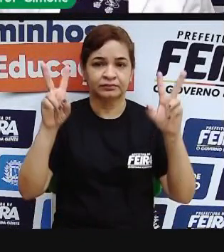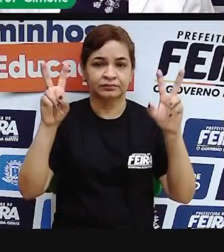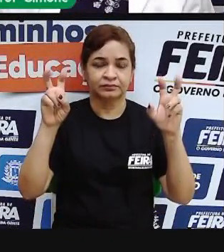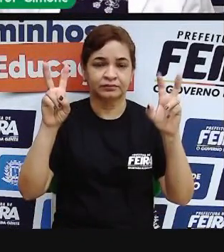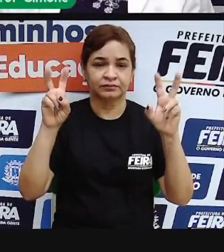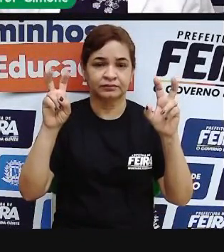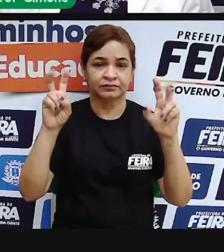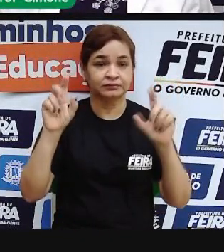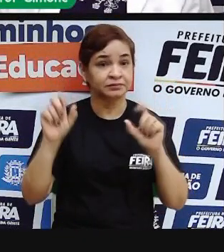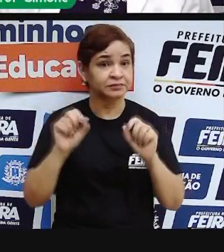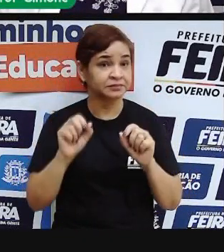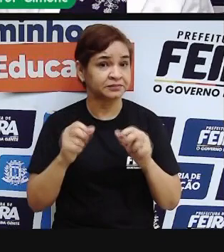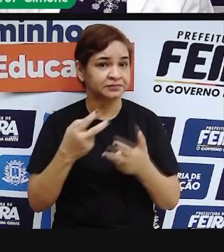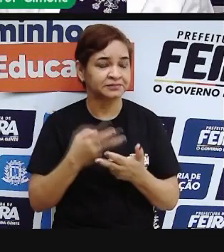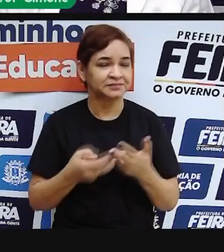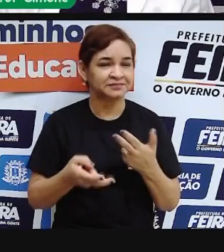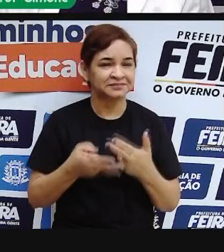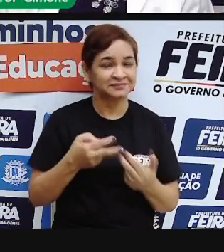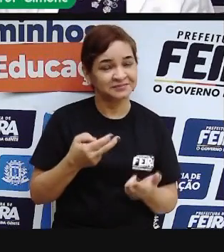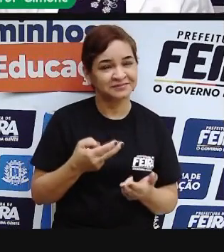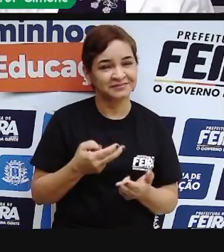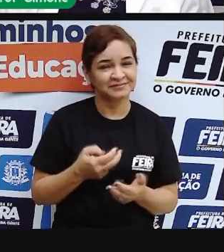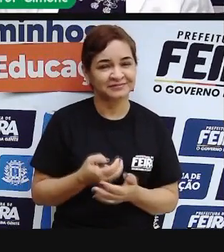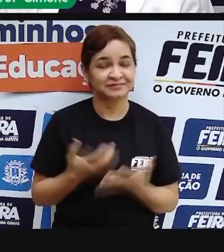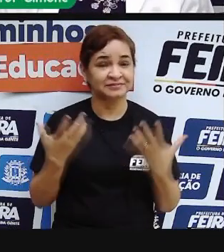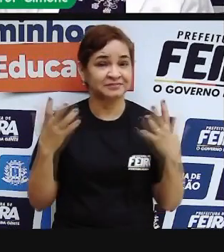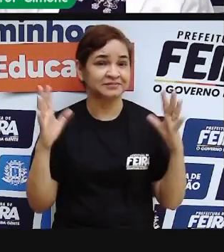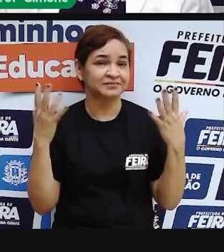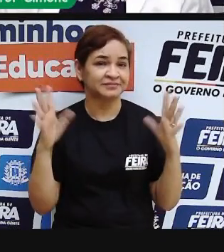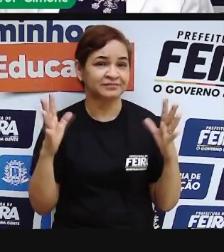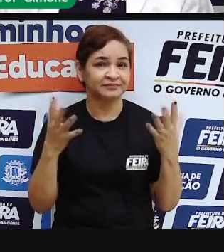é festejos juninos. Vamos lá?